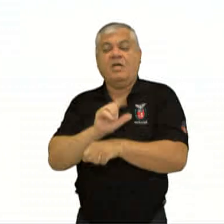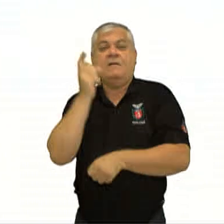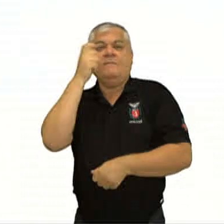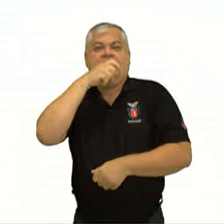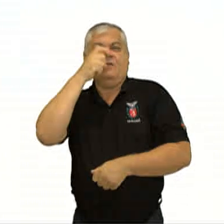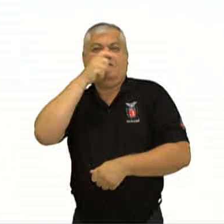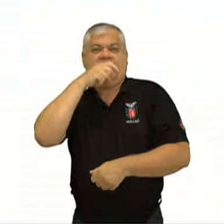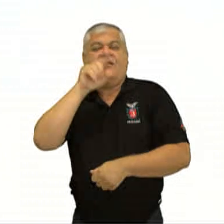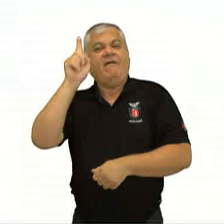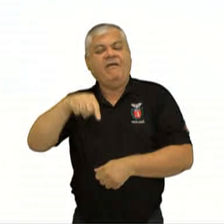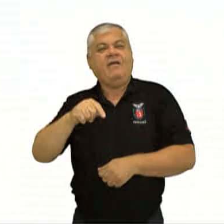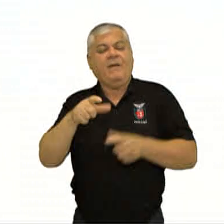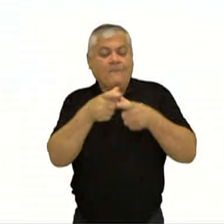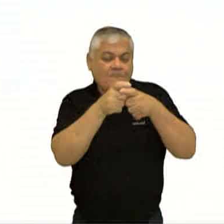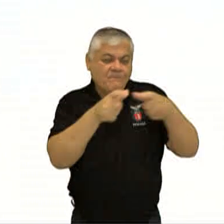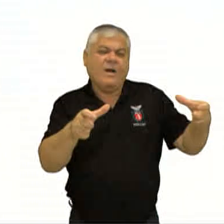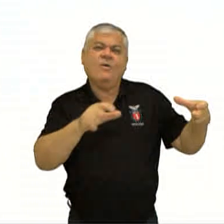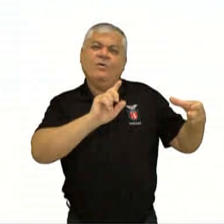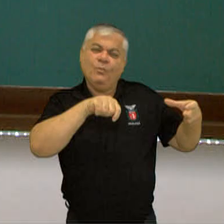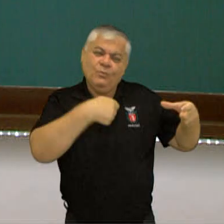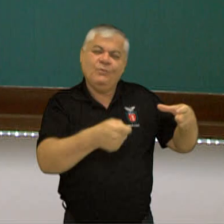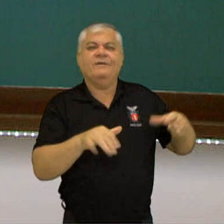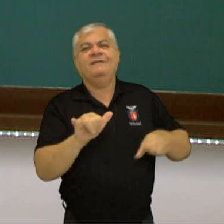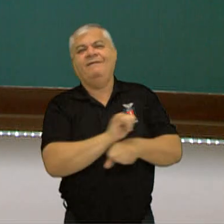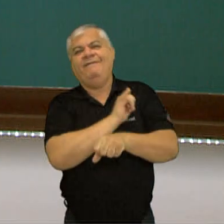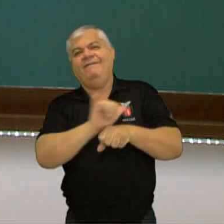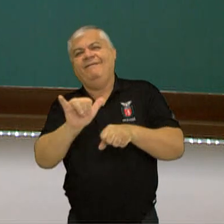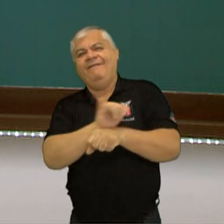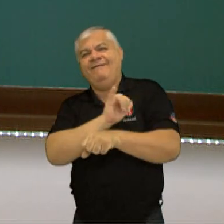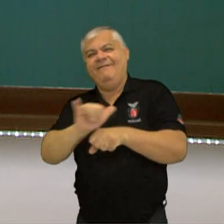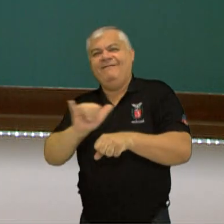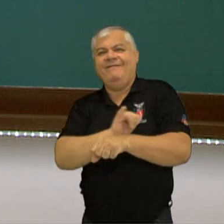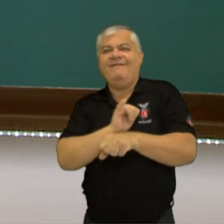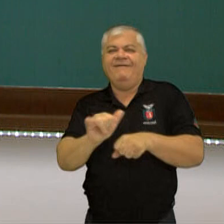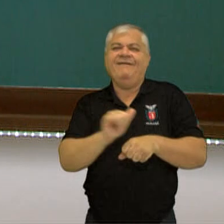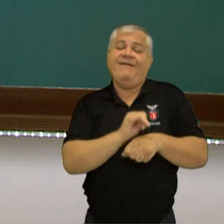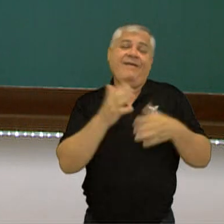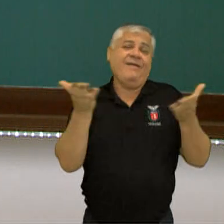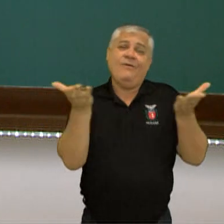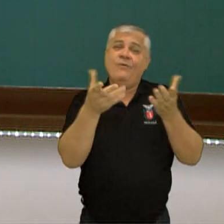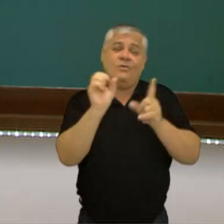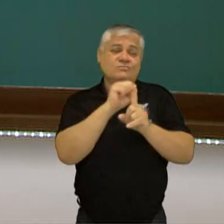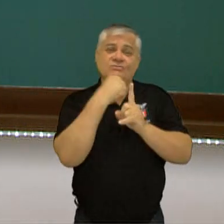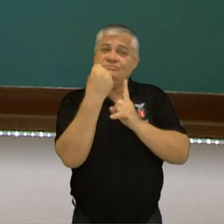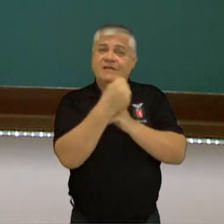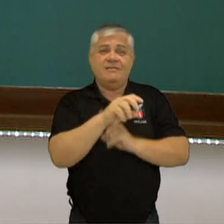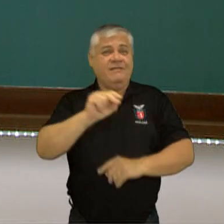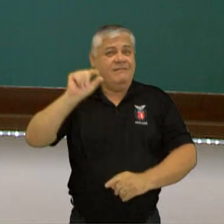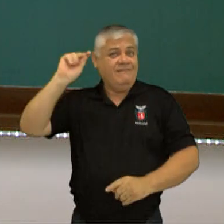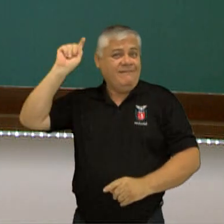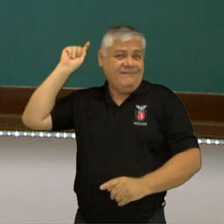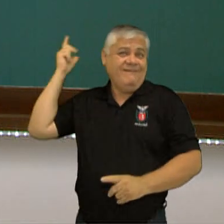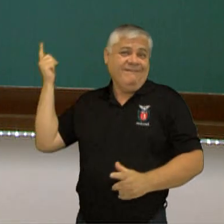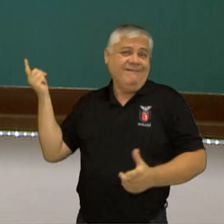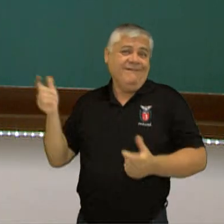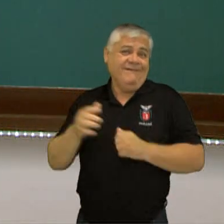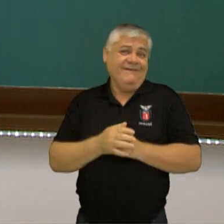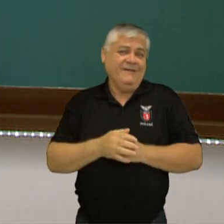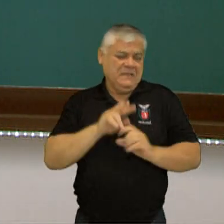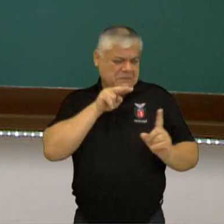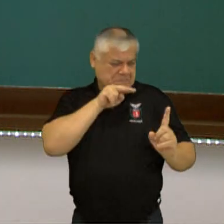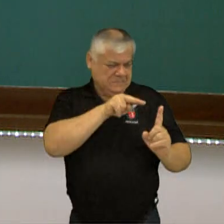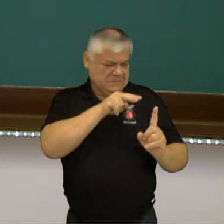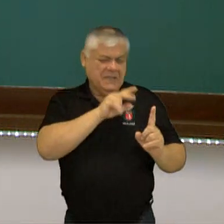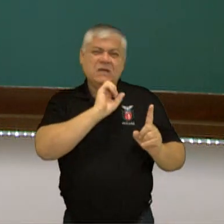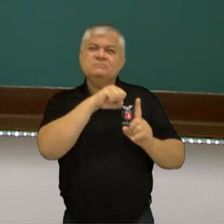de trapaceiros, né? Que é como a sociedade era vista naquela época, né? Talvez será